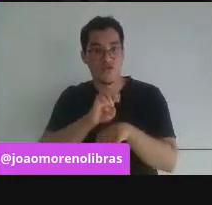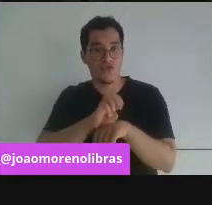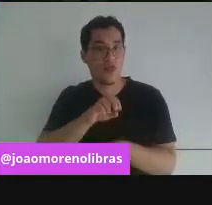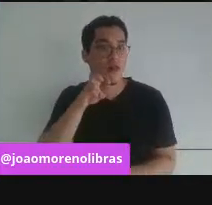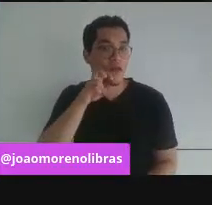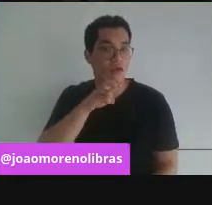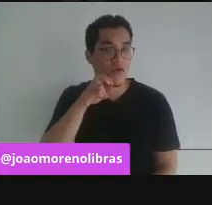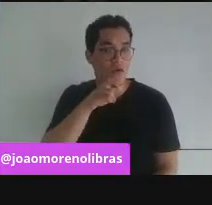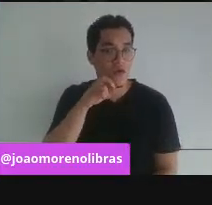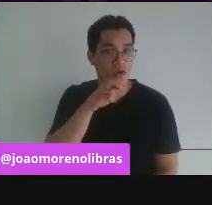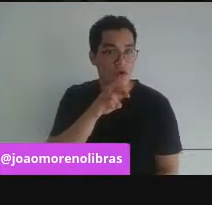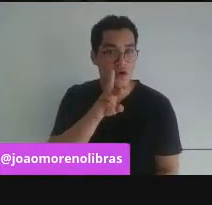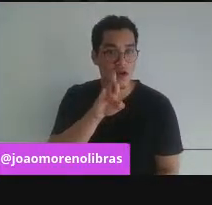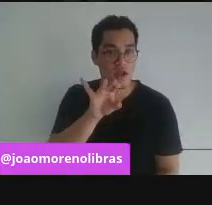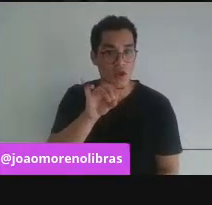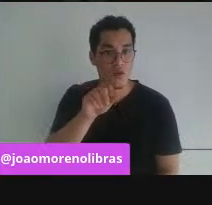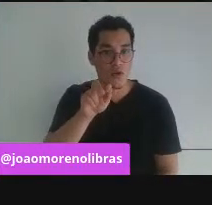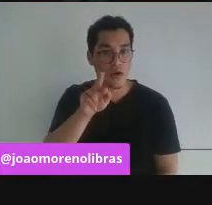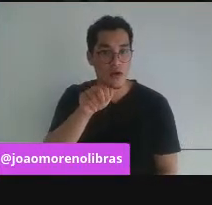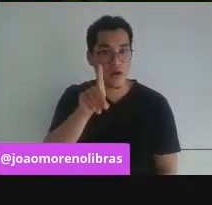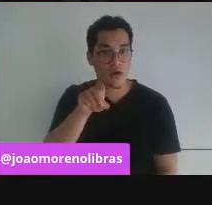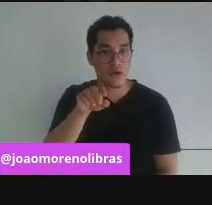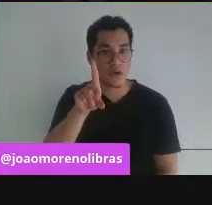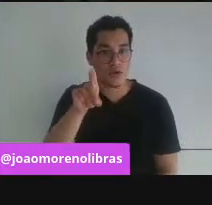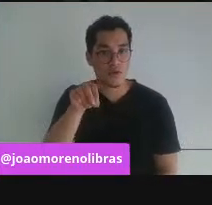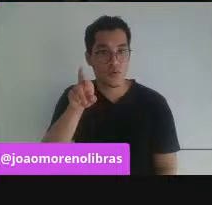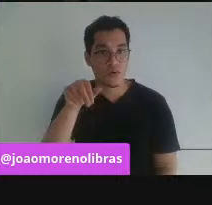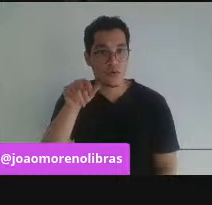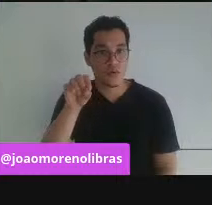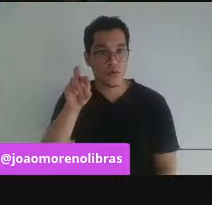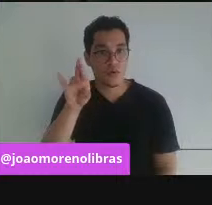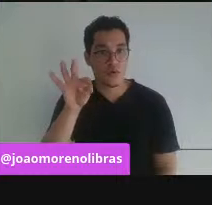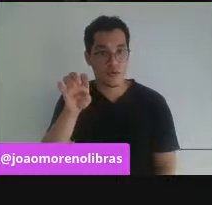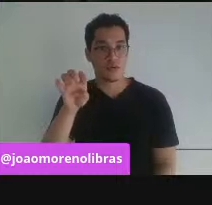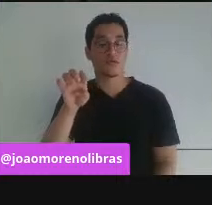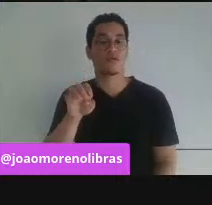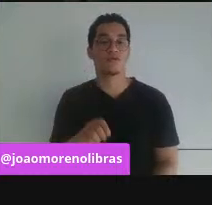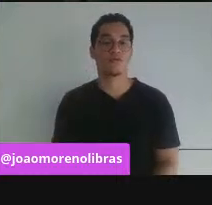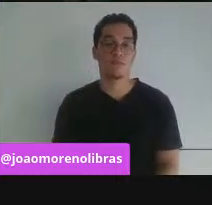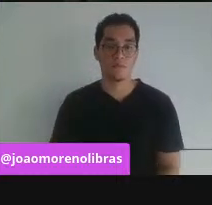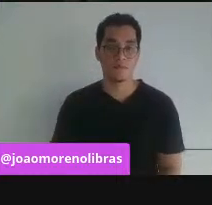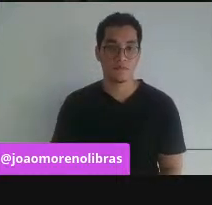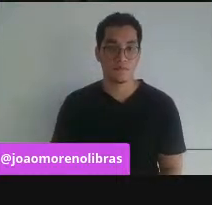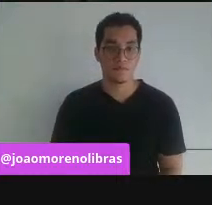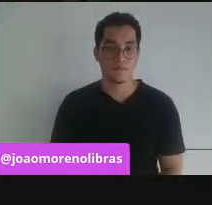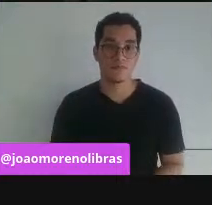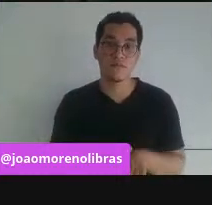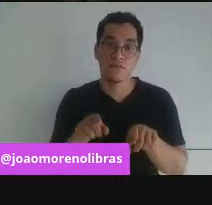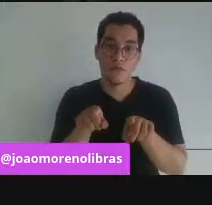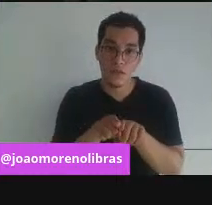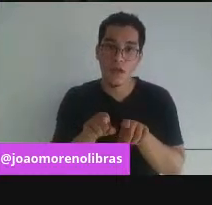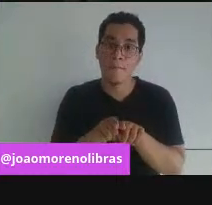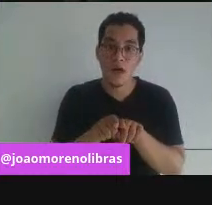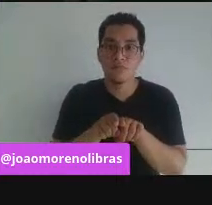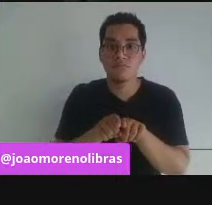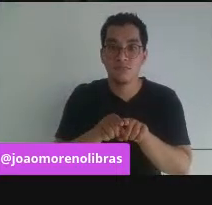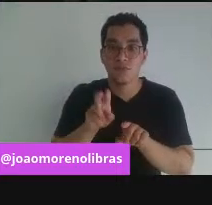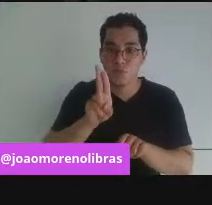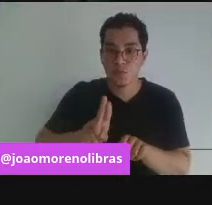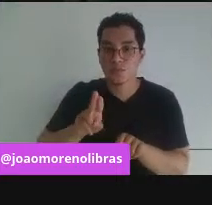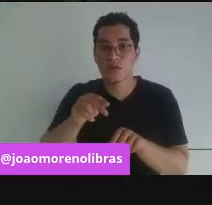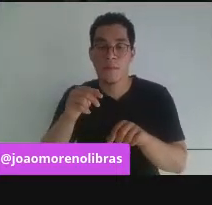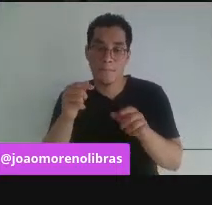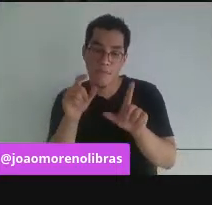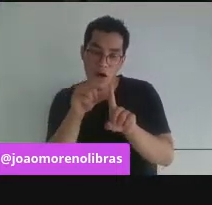zona textual intitulada Conclusão, ou Considerações Finais, ou Últimas Palavras, e assim por diante. Antes descreverei